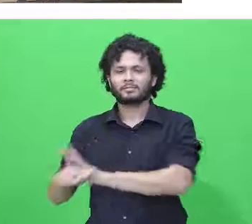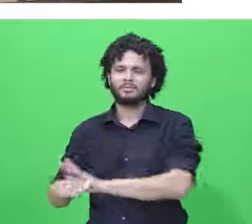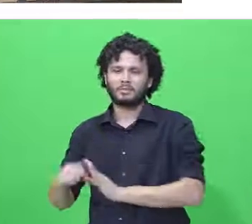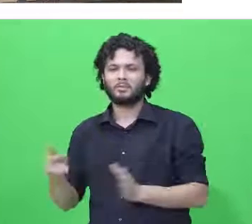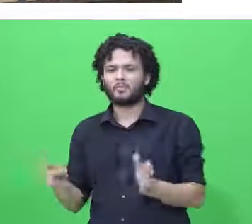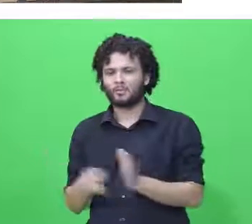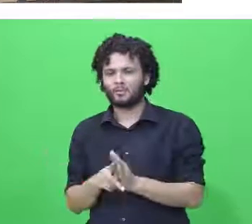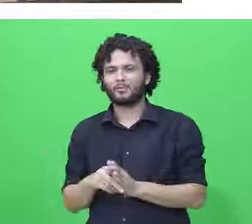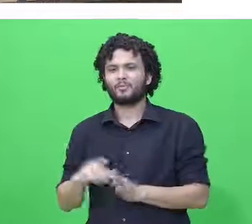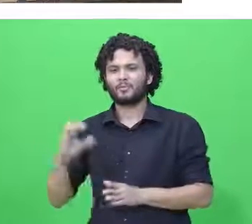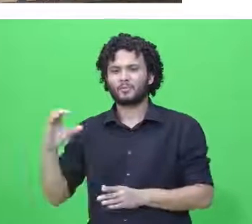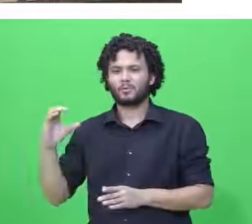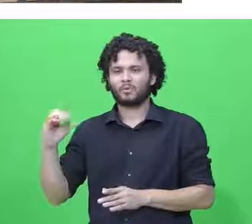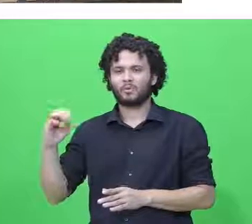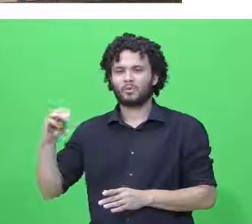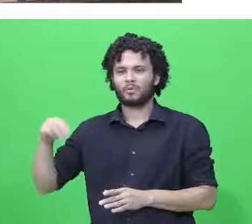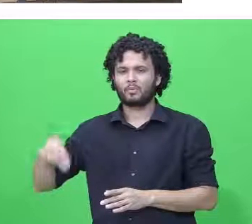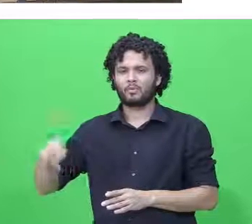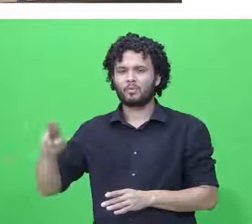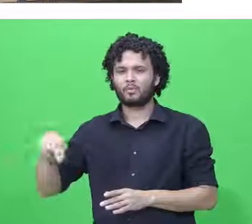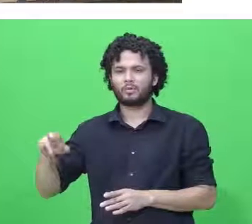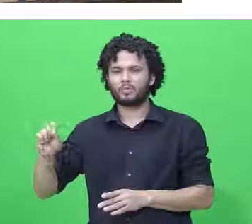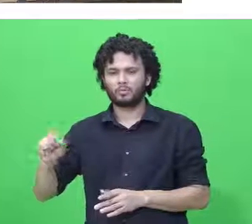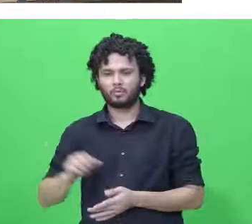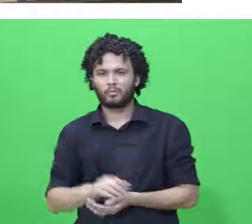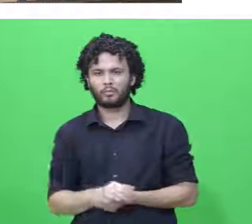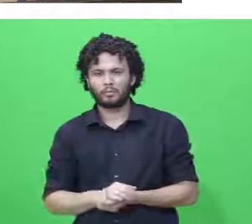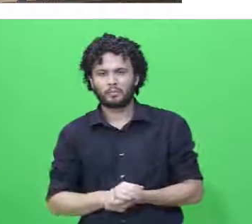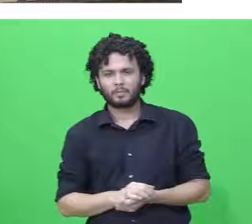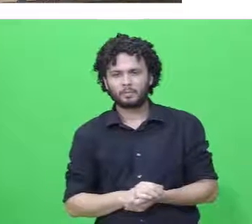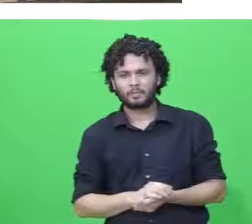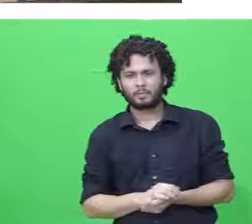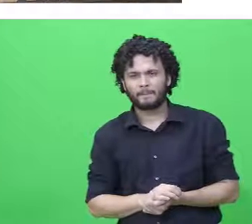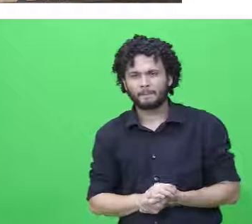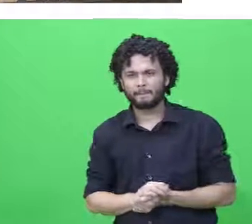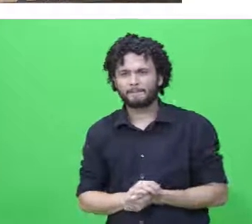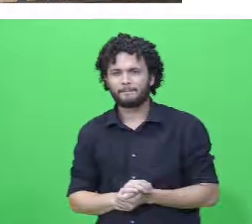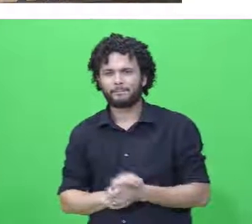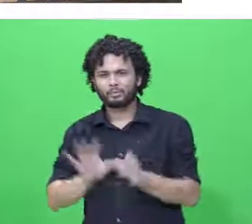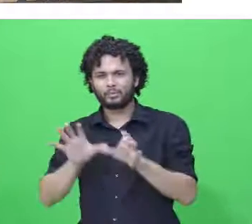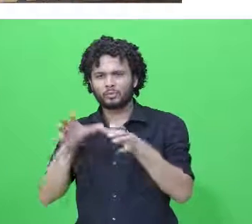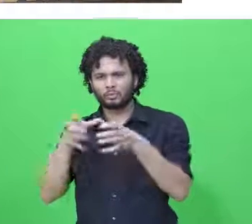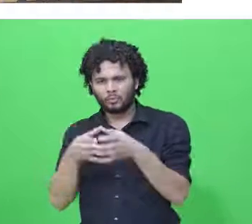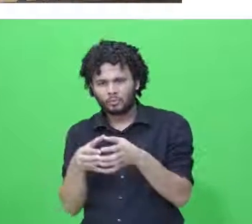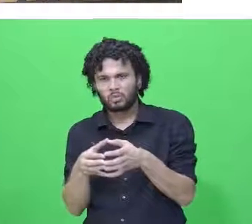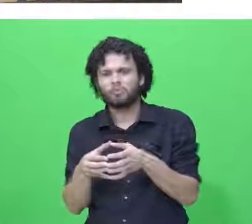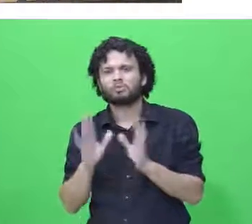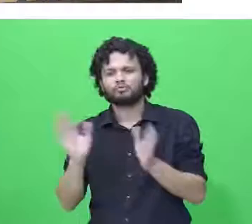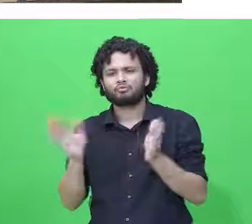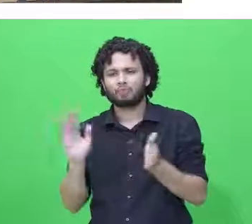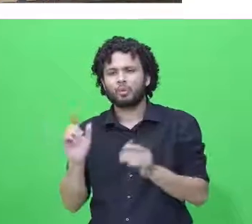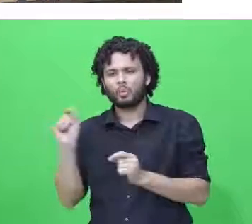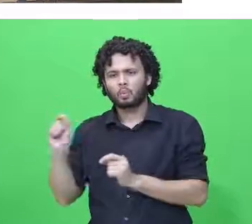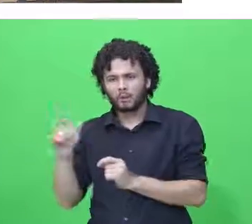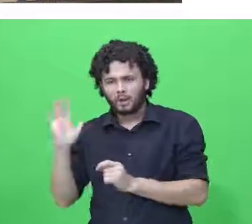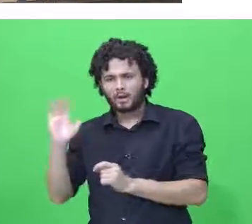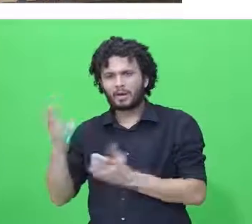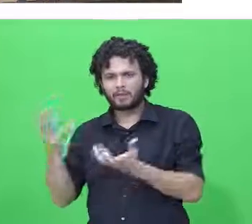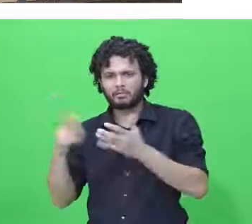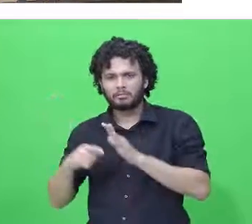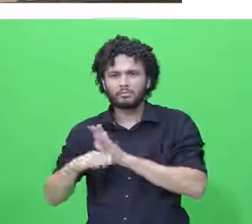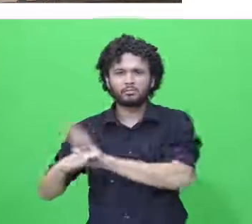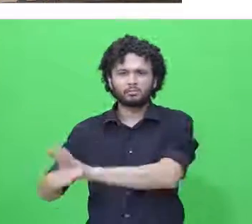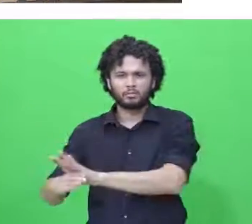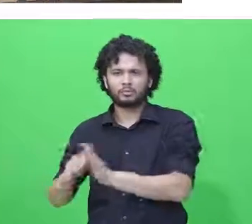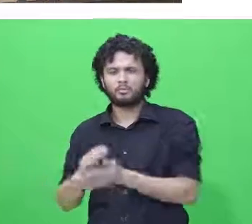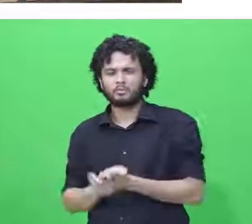lá todo em vermelhinho, né? Então quer dizer, essa AIB ela vai justamente fazer frente à oposição então ao comunismo no